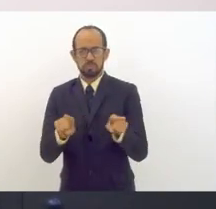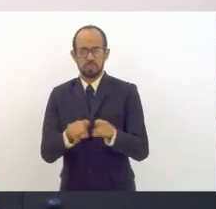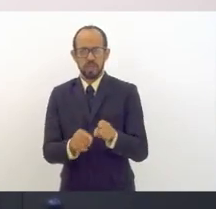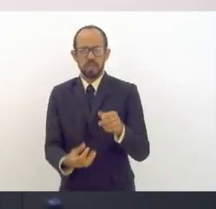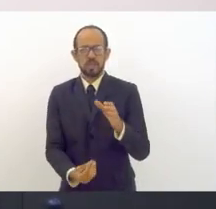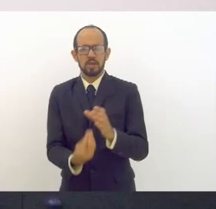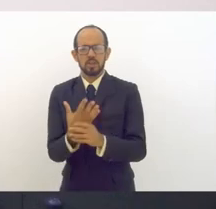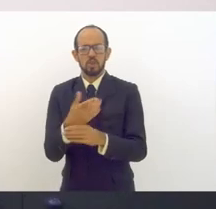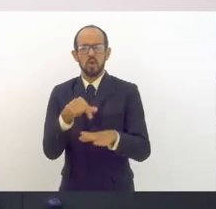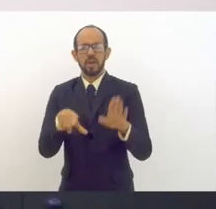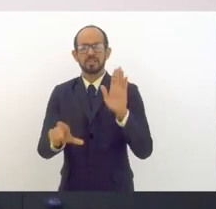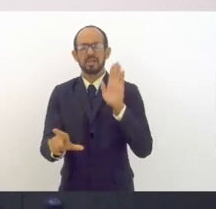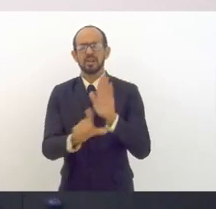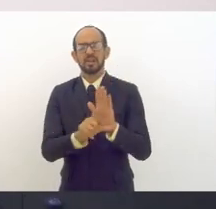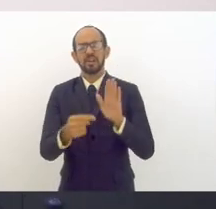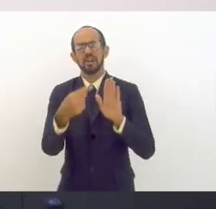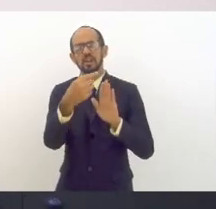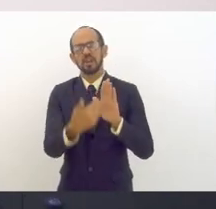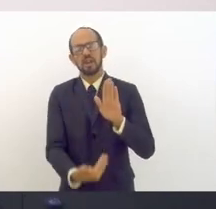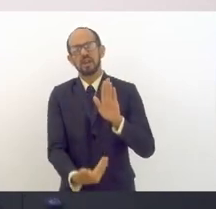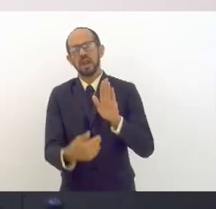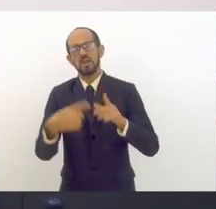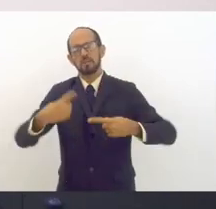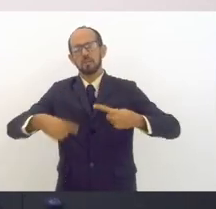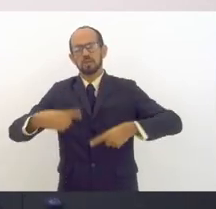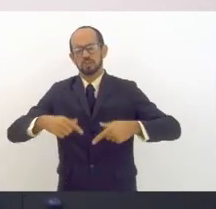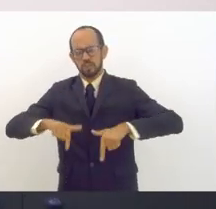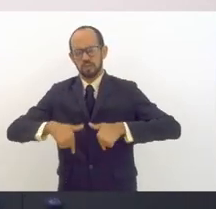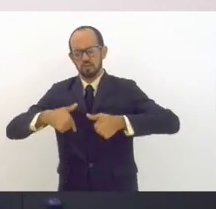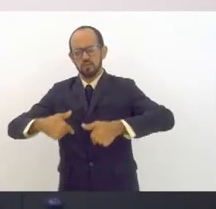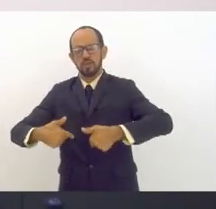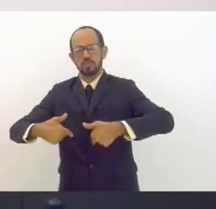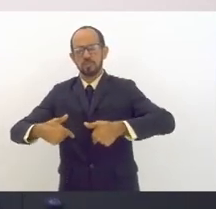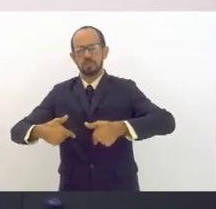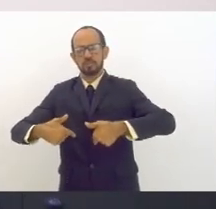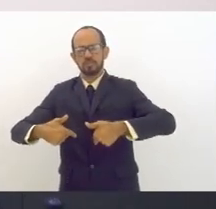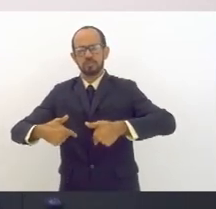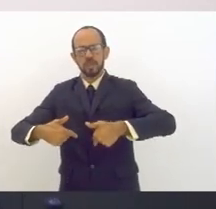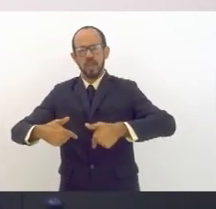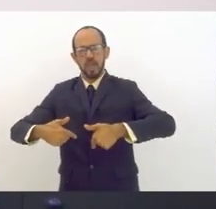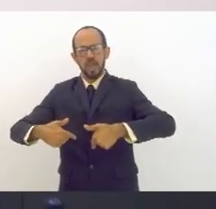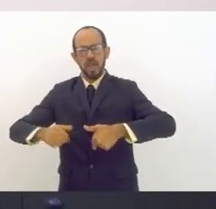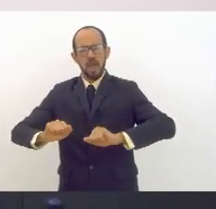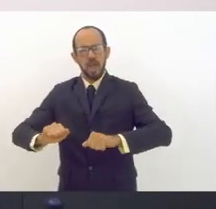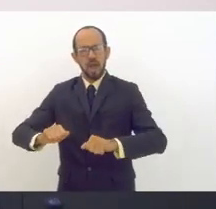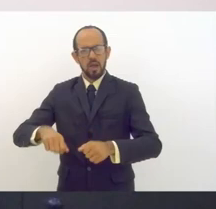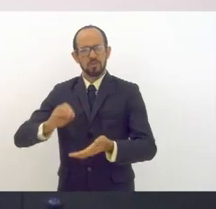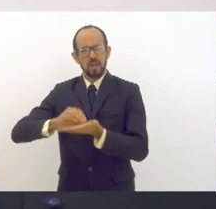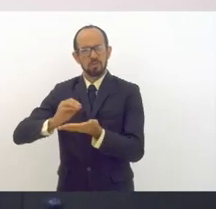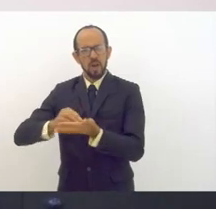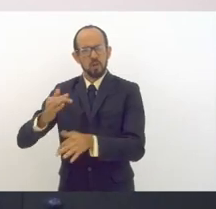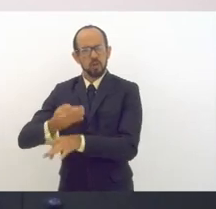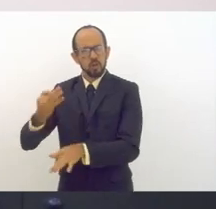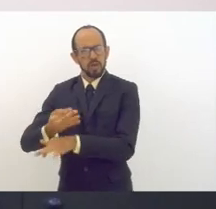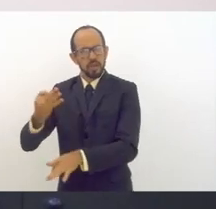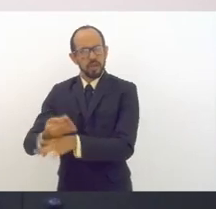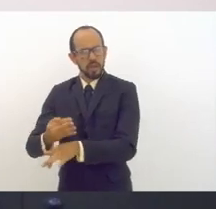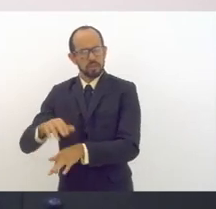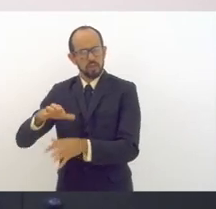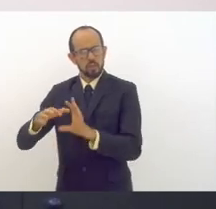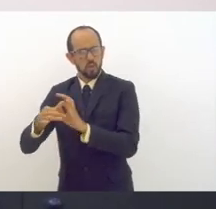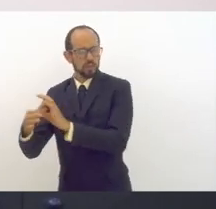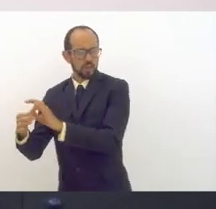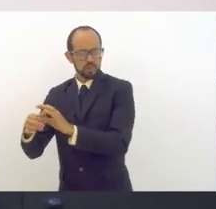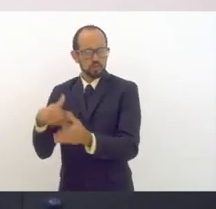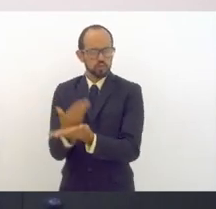disciplinou nesta lei específica a política de enfrentamento à intolerância religiosa no contexto escolar. Queria saber se tem algum